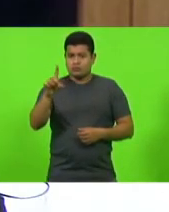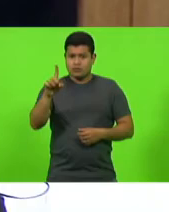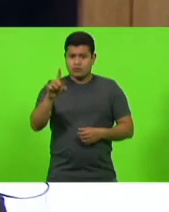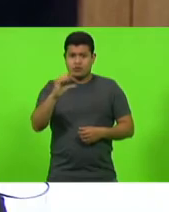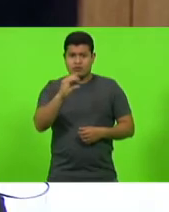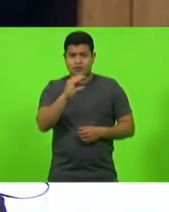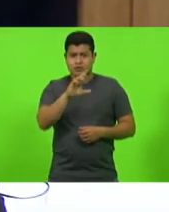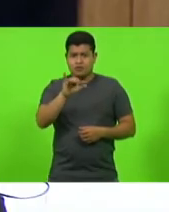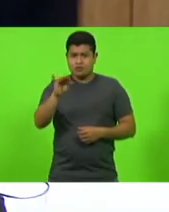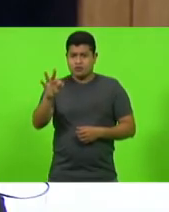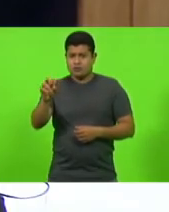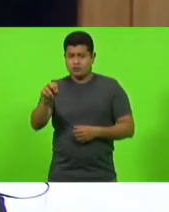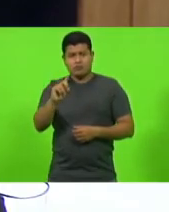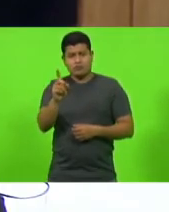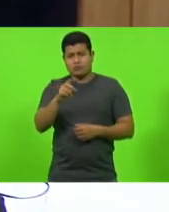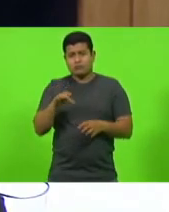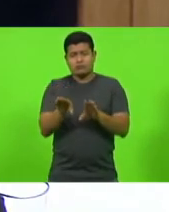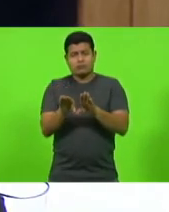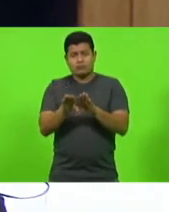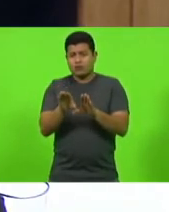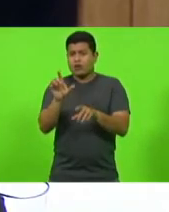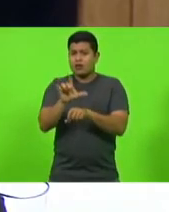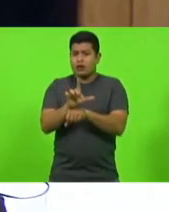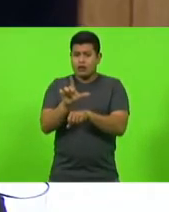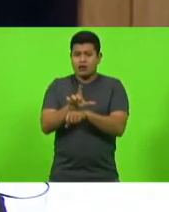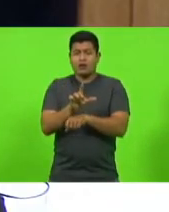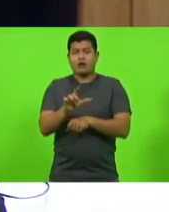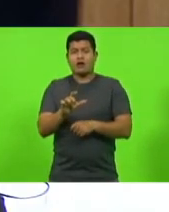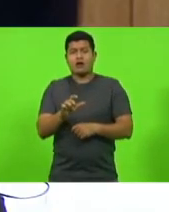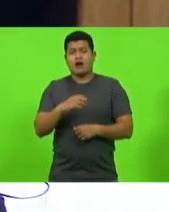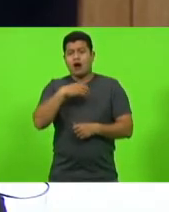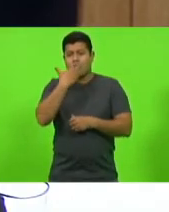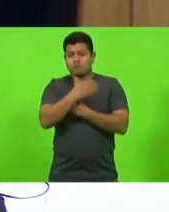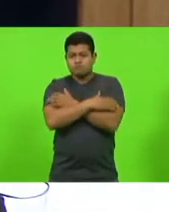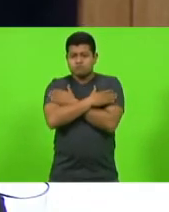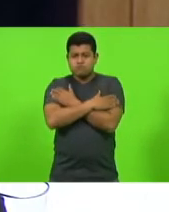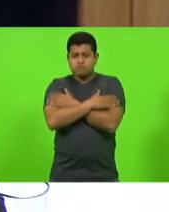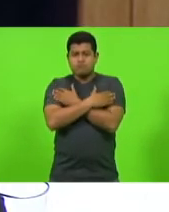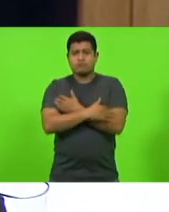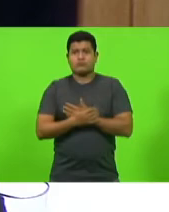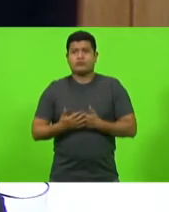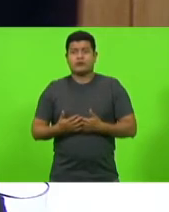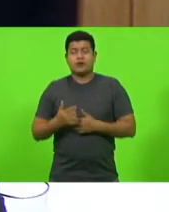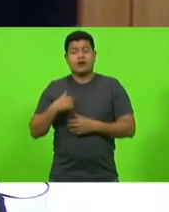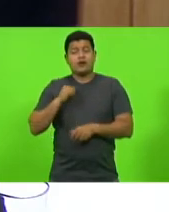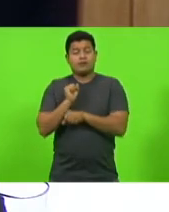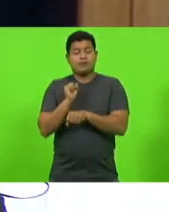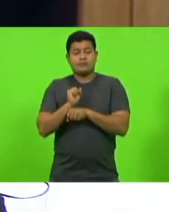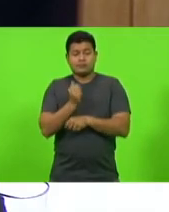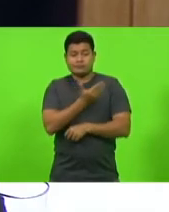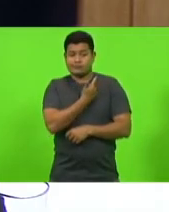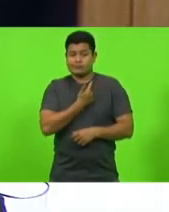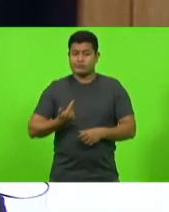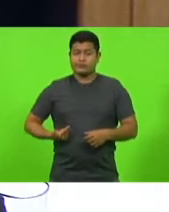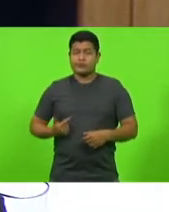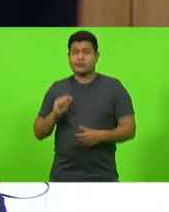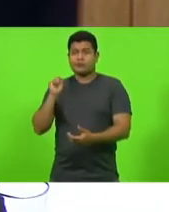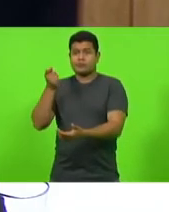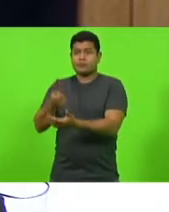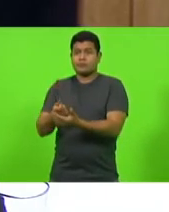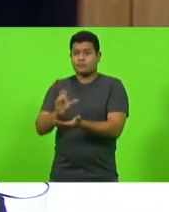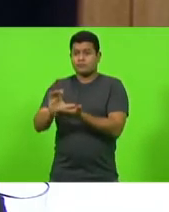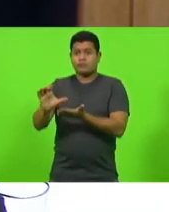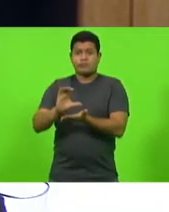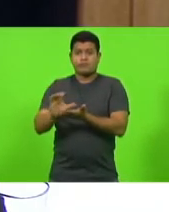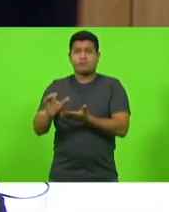Joaquim. Nós vamos ter agora, para o próximo ano, espero que o governador não judie e pague de pronto as nossas